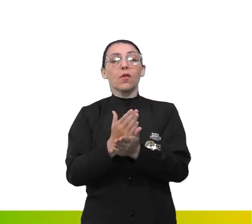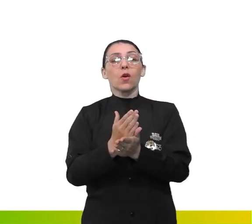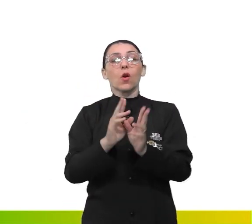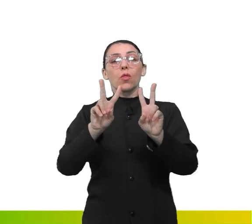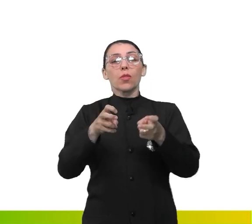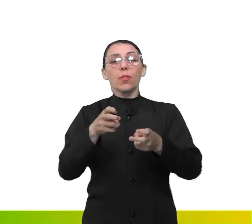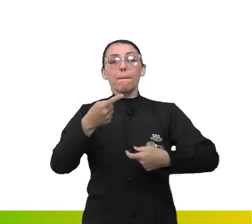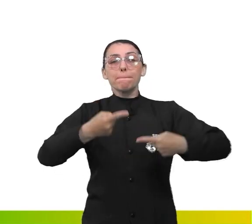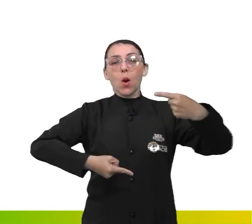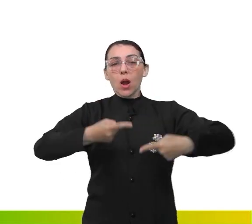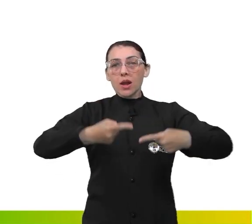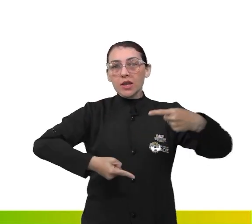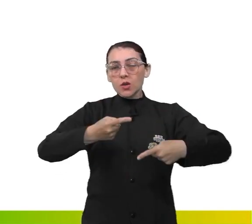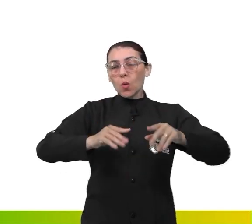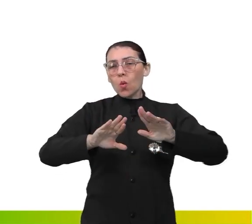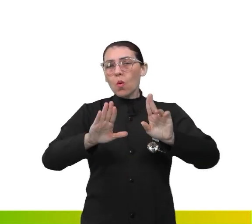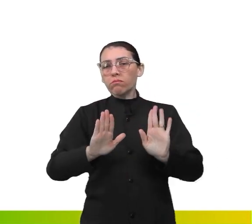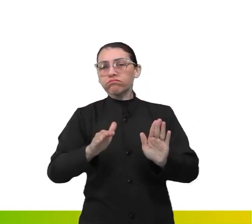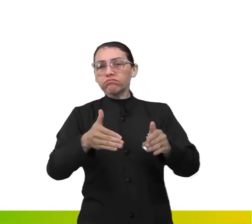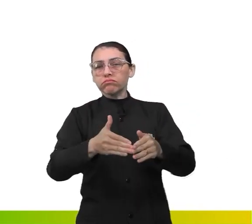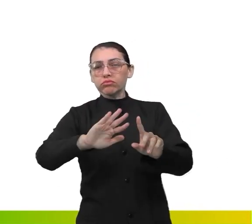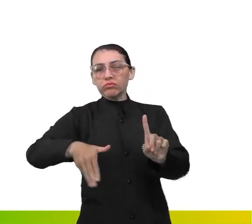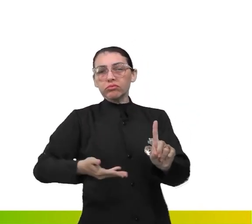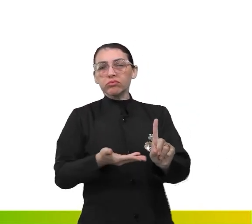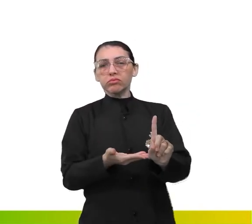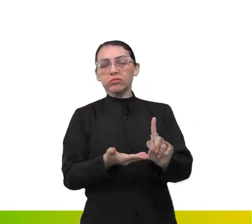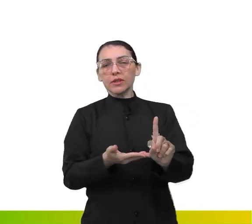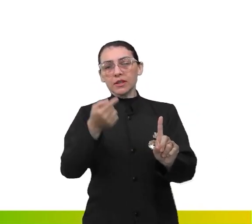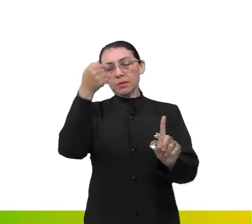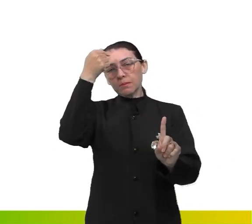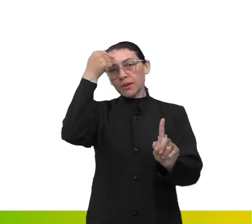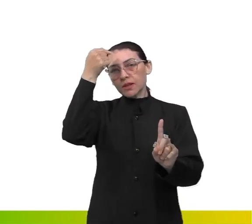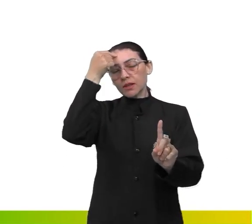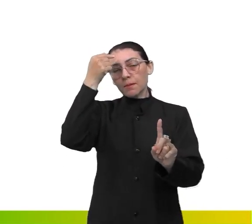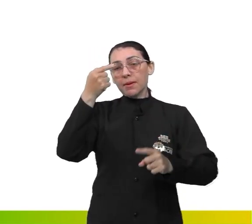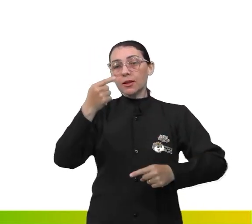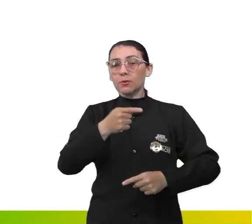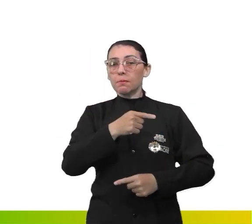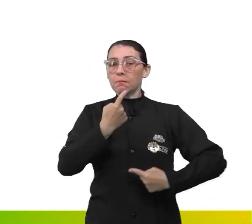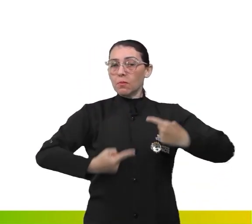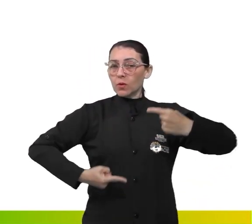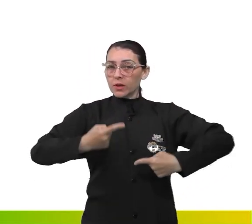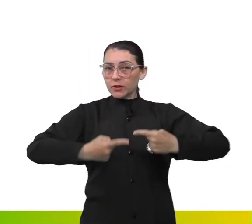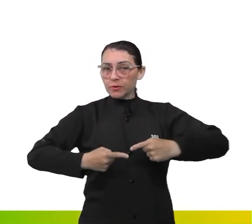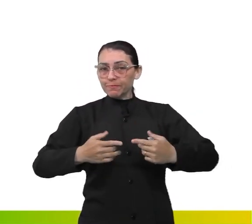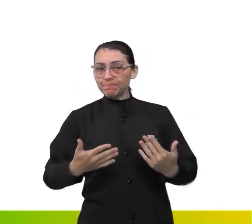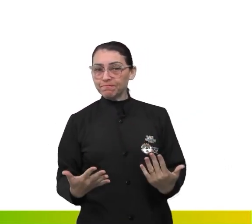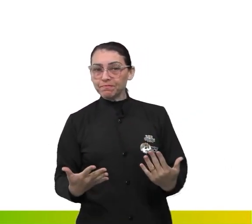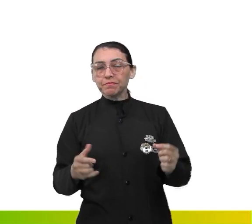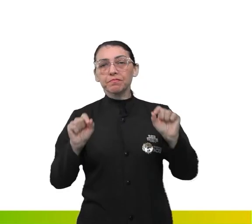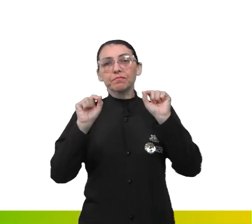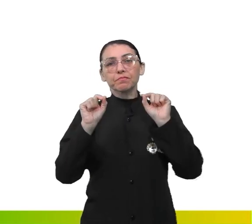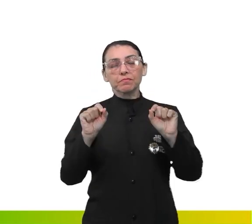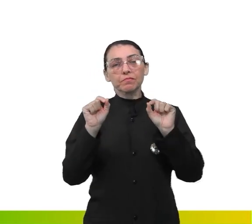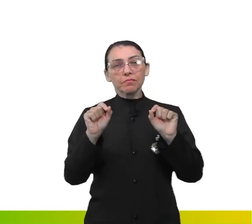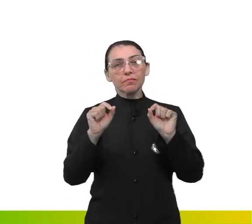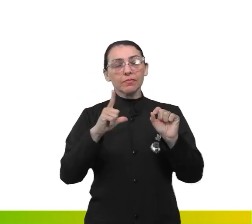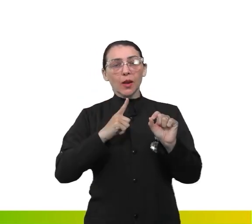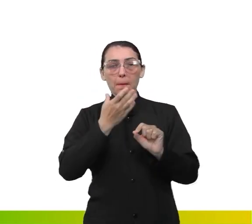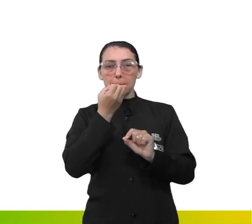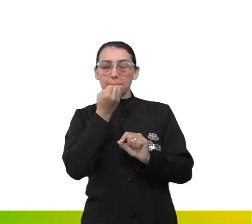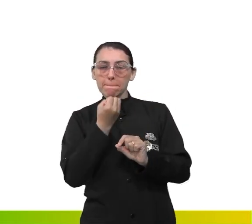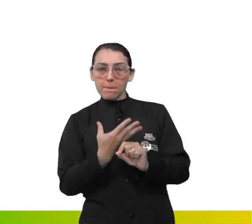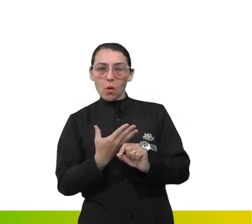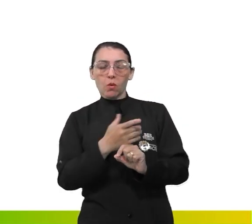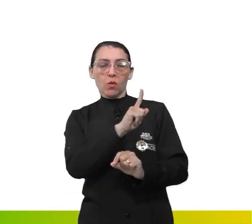temas abordados nessa concepção de pensamento político? Então, o que constitui uma boa